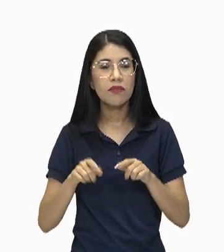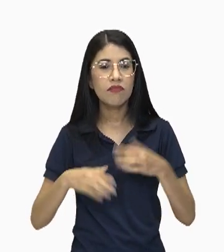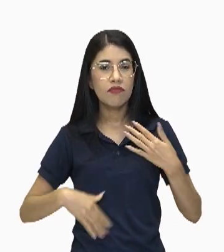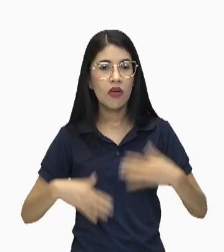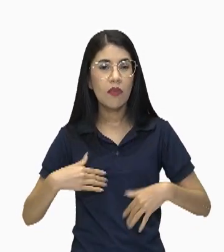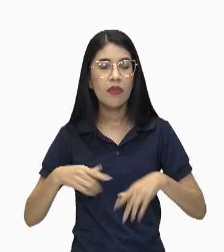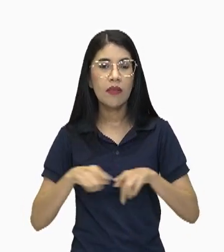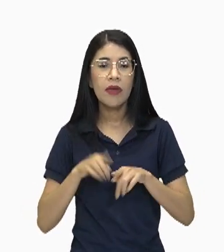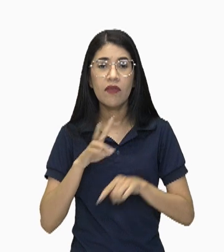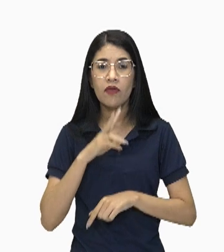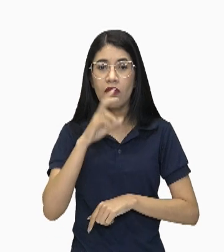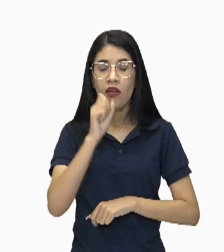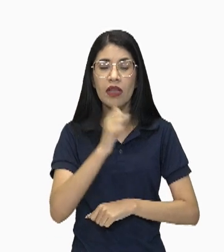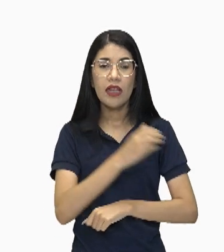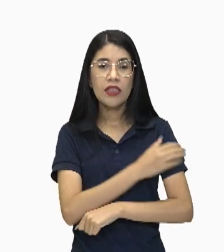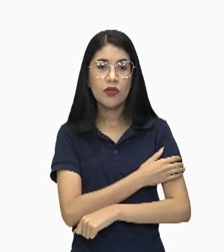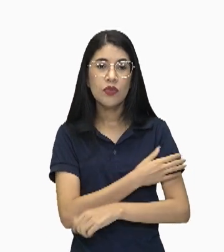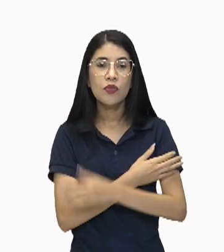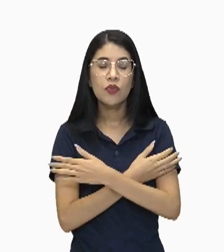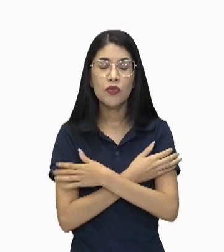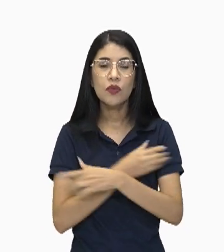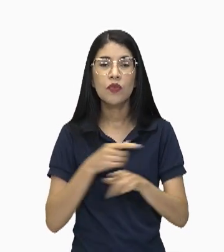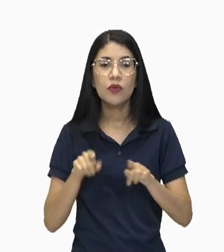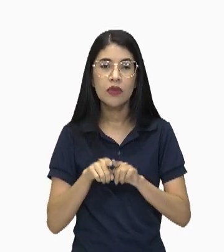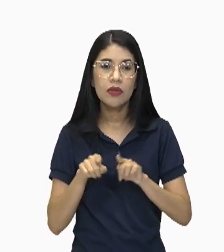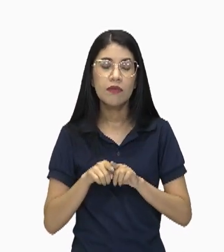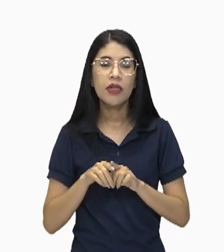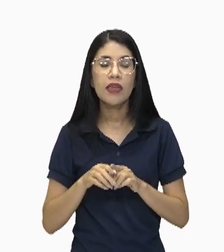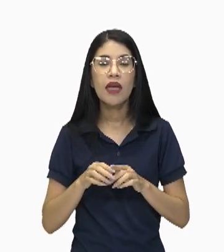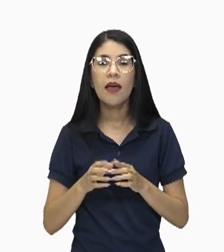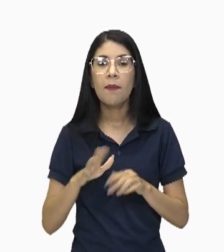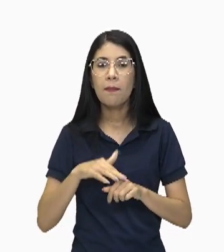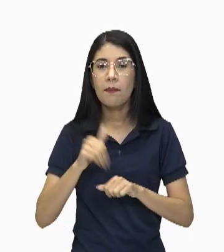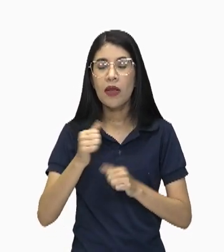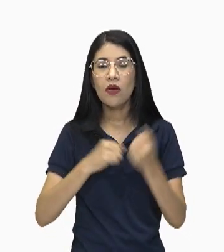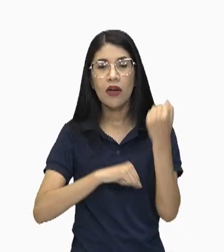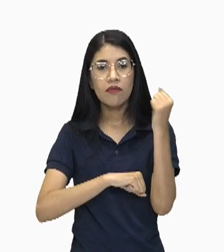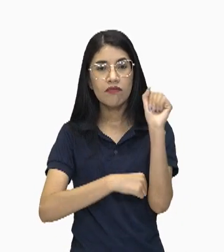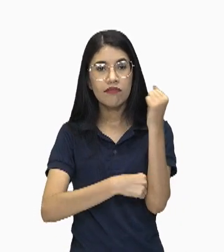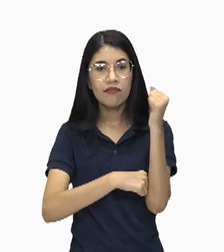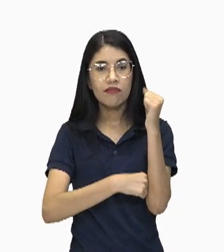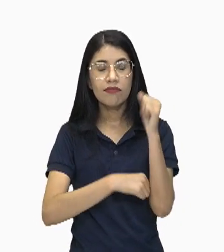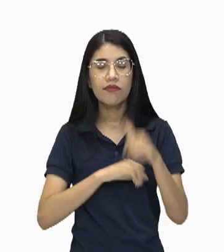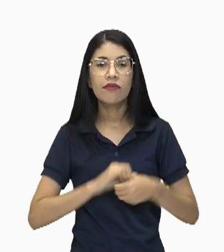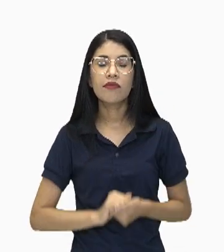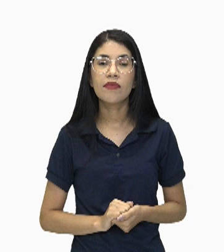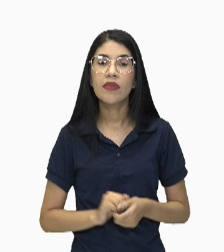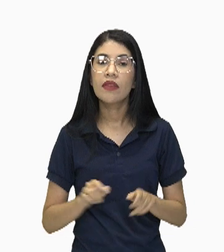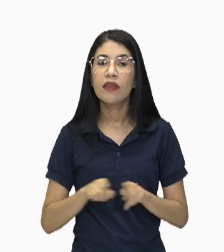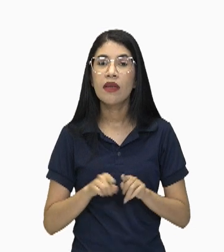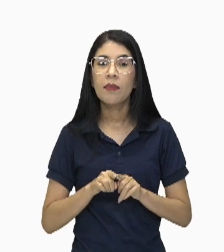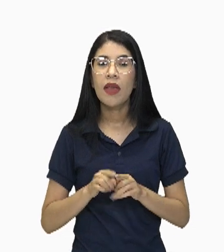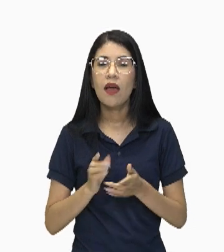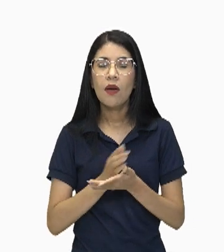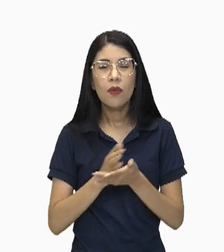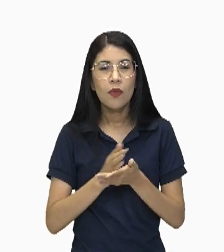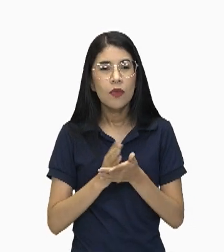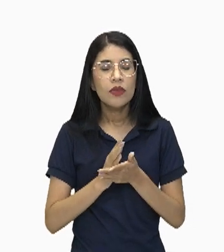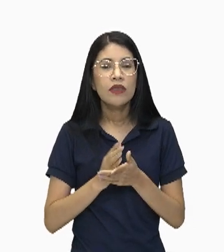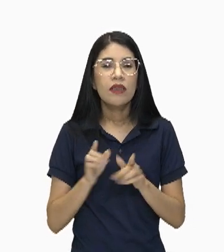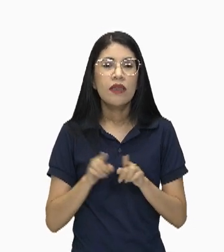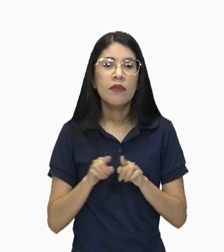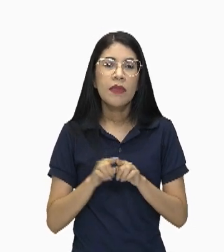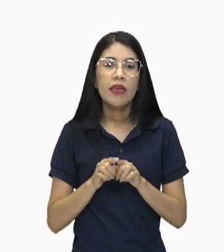produz fortalecimento muscular e melhora a coordenação motora. Além desses benefícios que são um pouco mais físicos, né, a gente vai